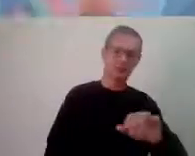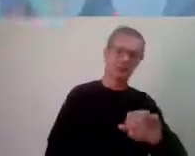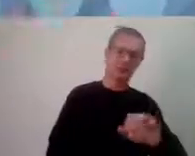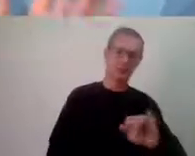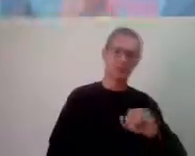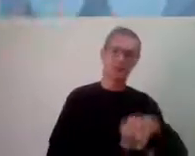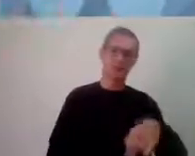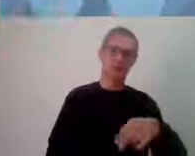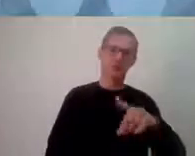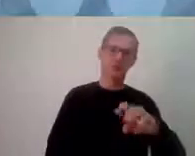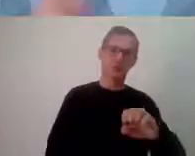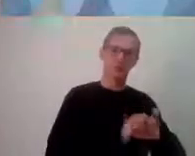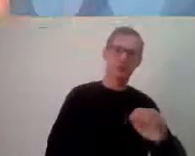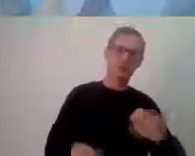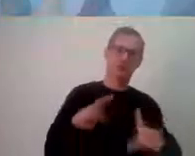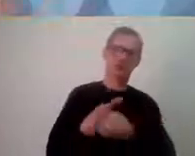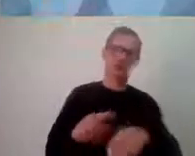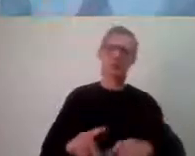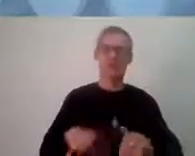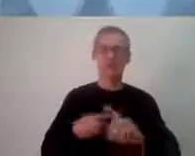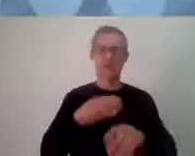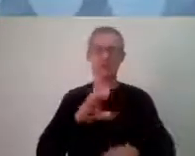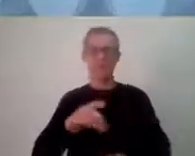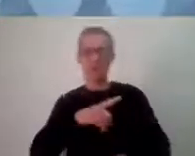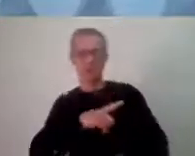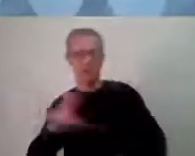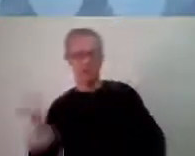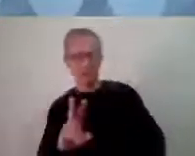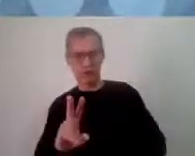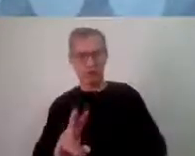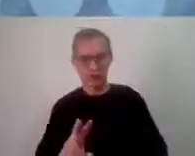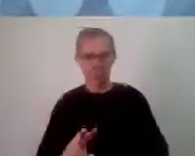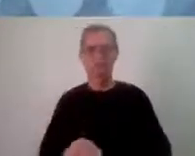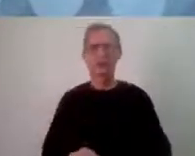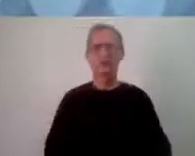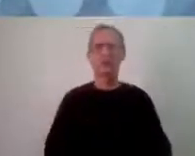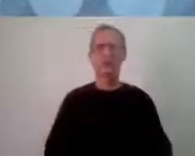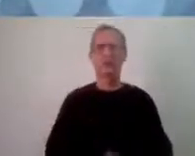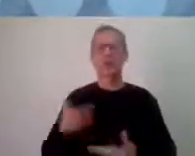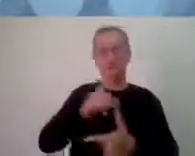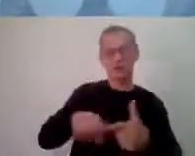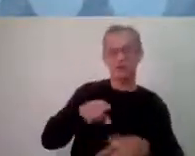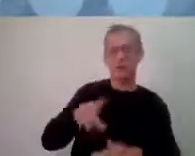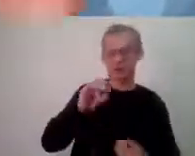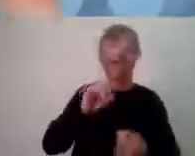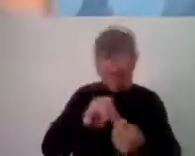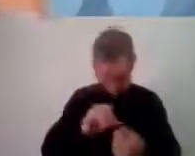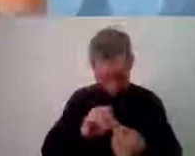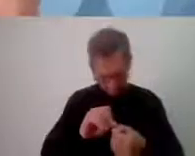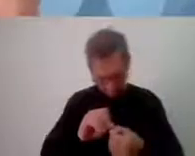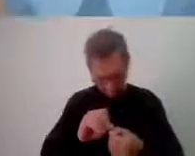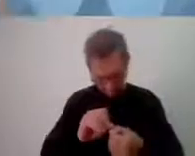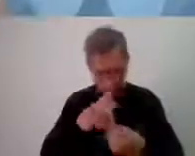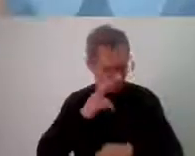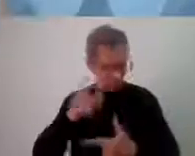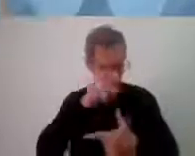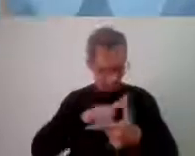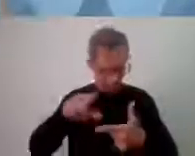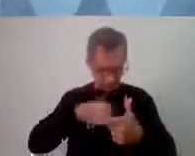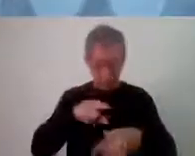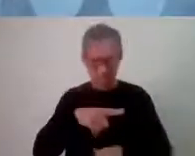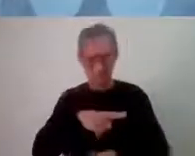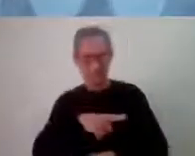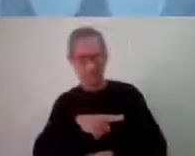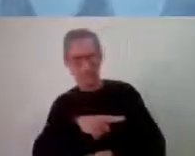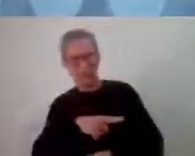tem que encontrar aquele mais C ali. Aquele C ali, ele vai assumir um valor dependendo do problema. Como que você vai fazer isso? Olha para o seu problema. Lá vai